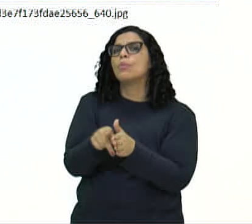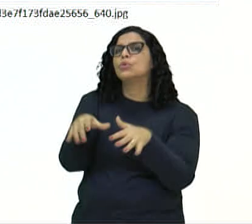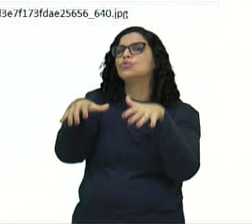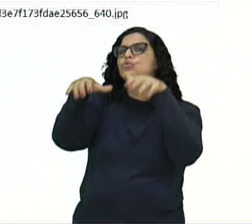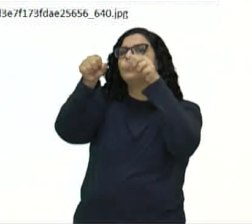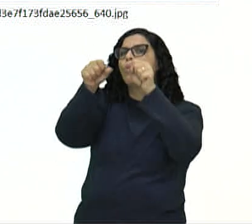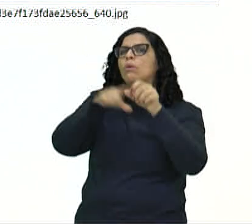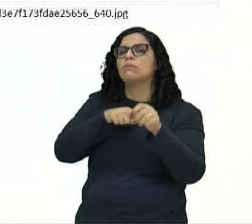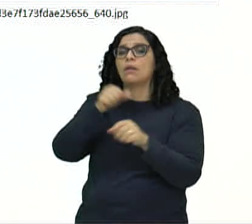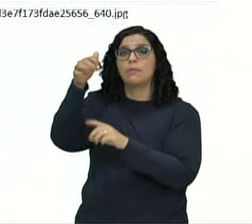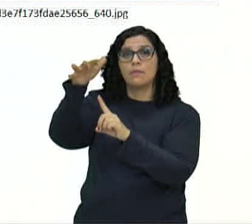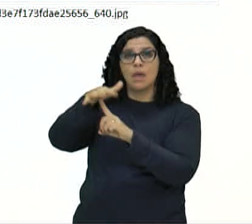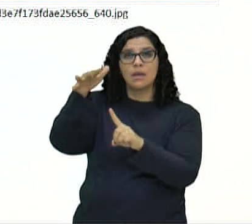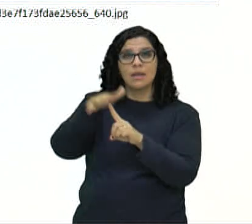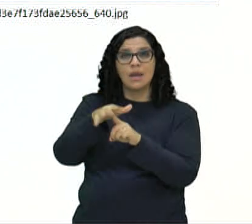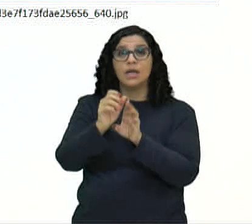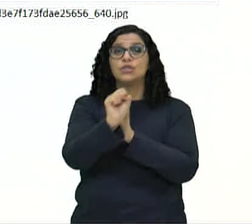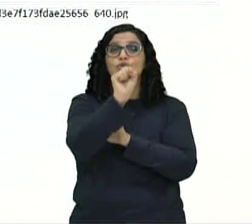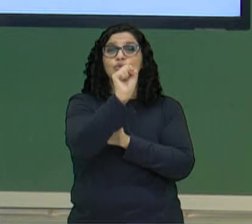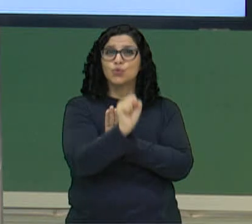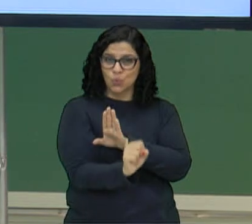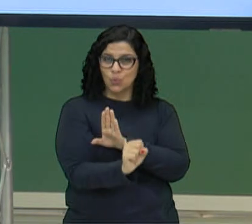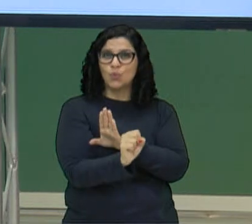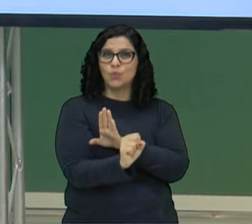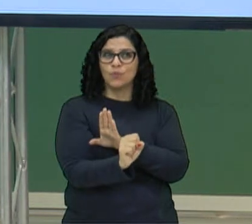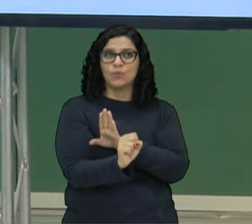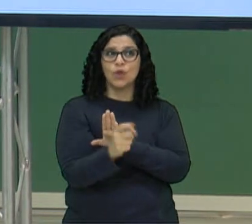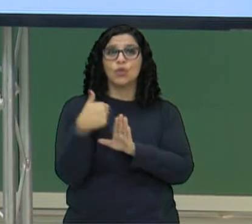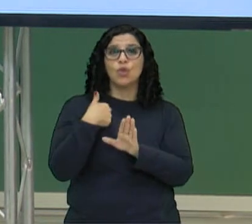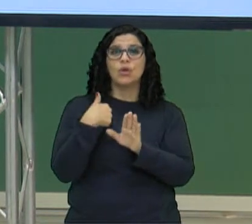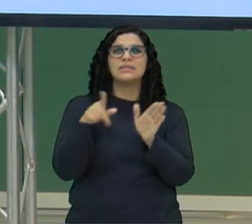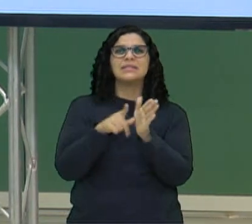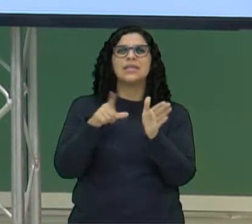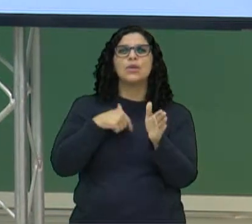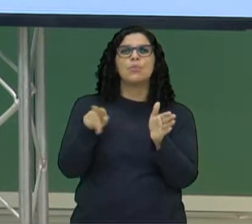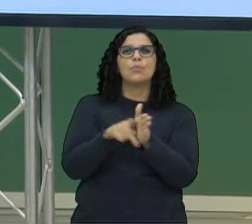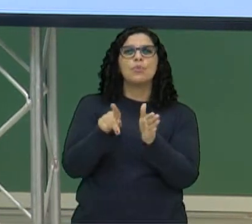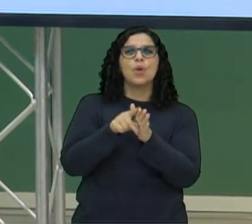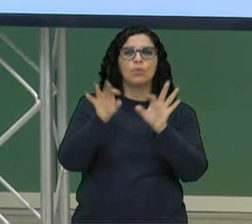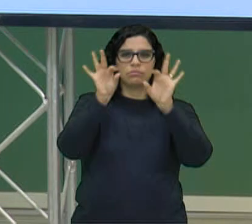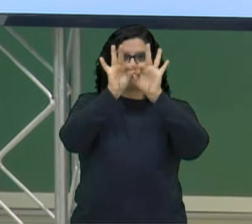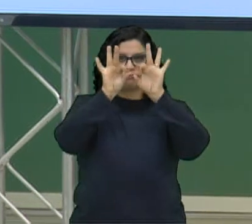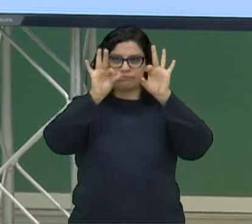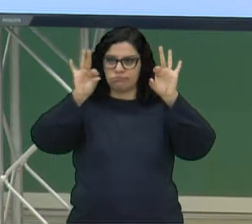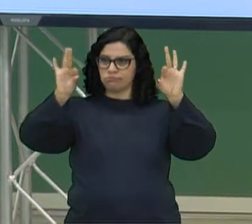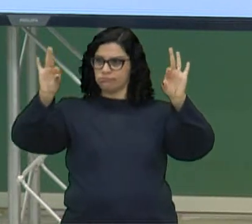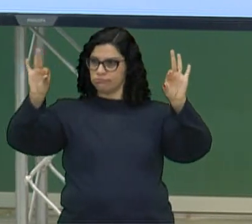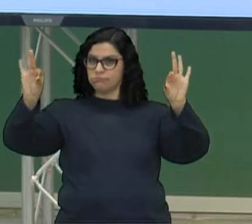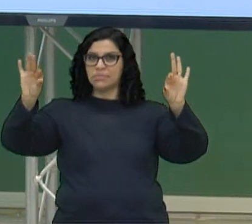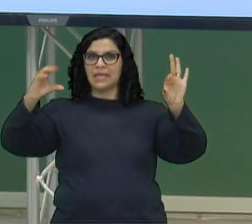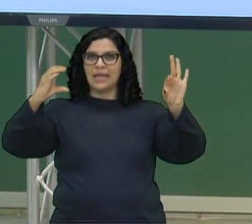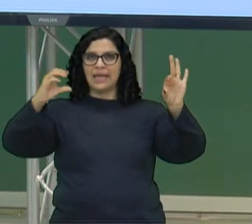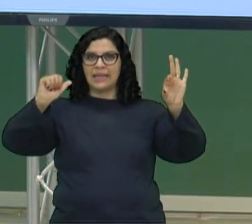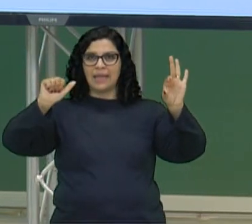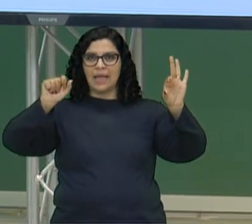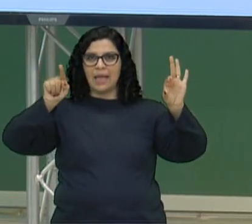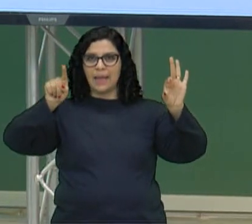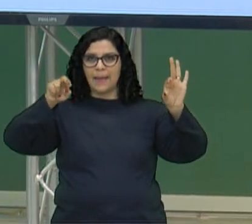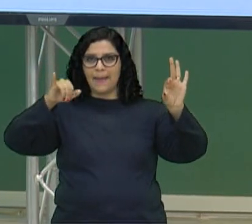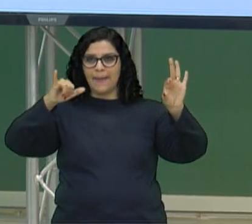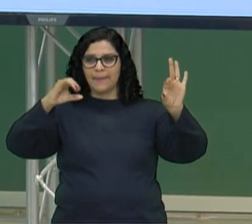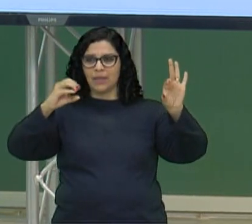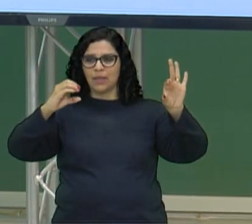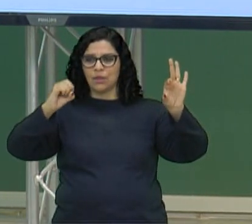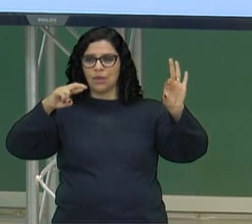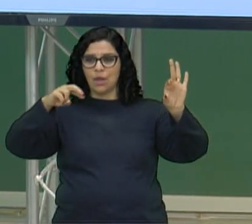Paraná? Geralmente face sul. Nós estamos abaixo do Trópico de Capricórnio. O sol para nós está lá